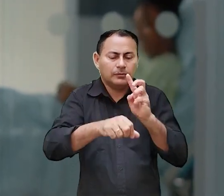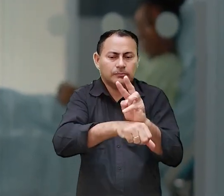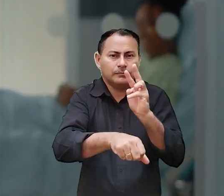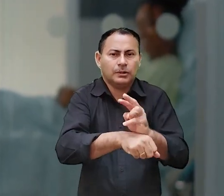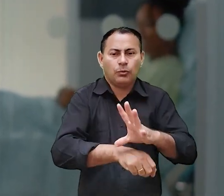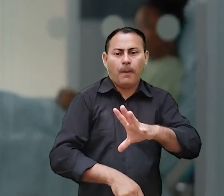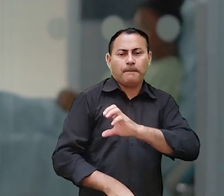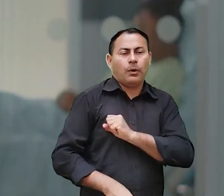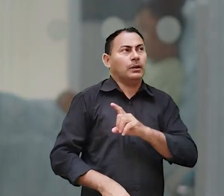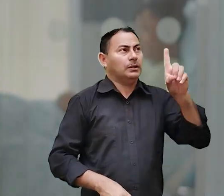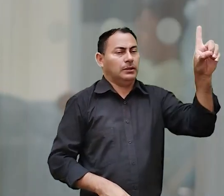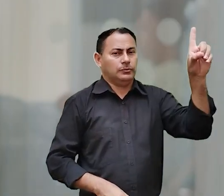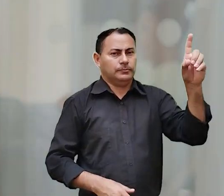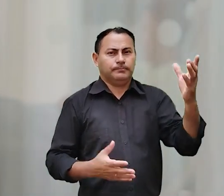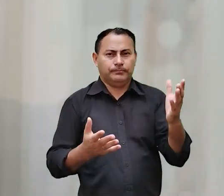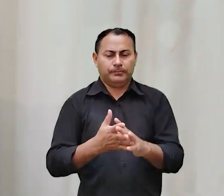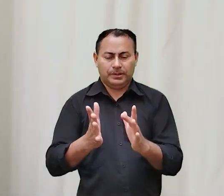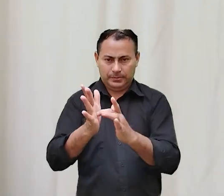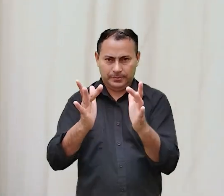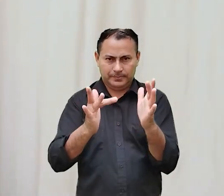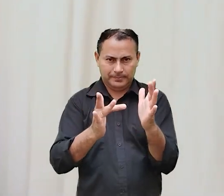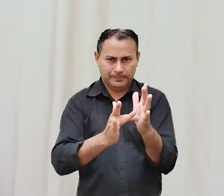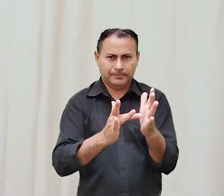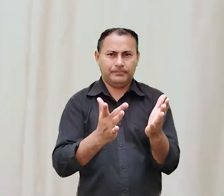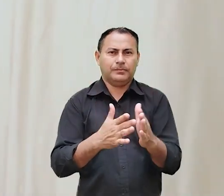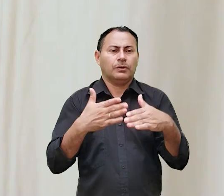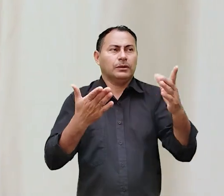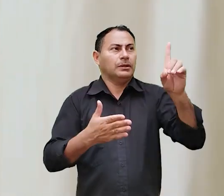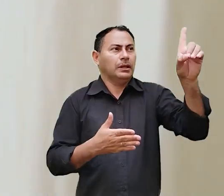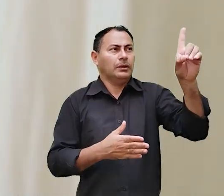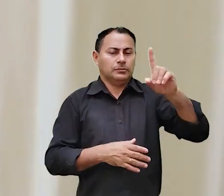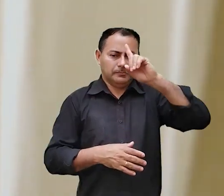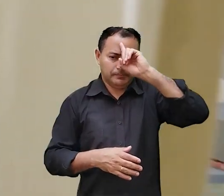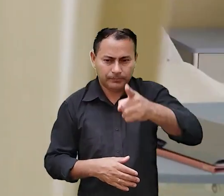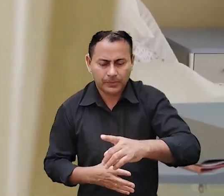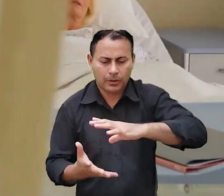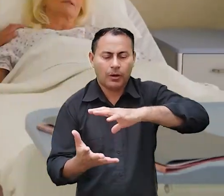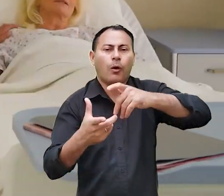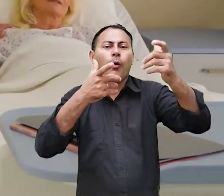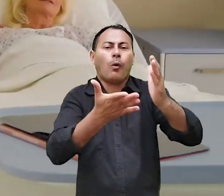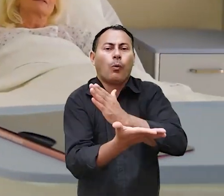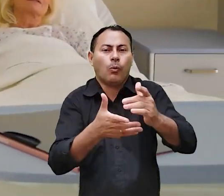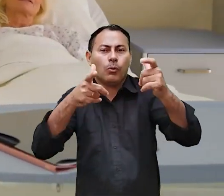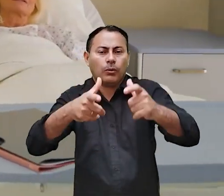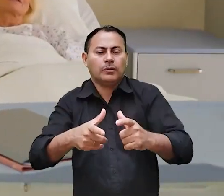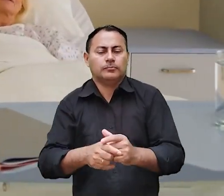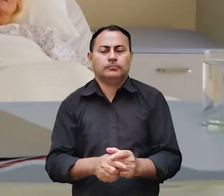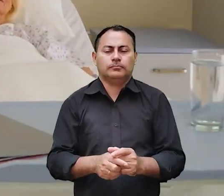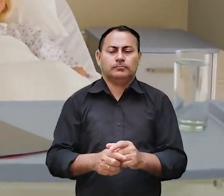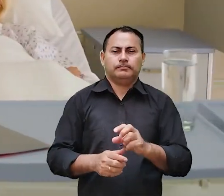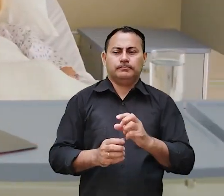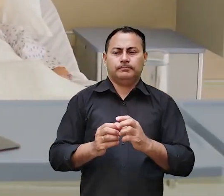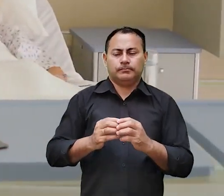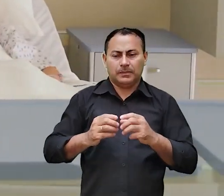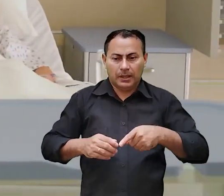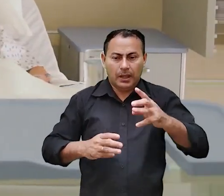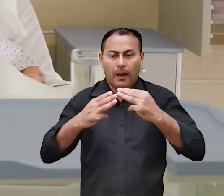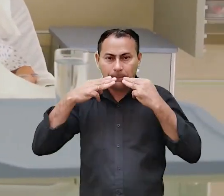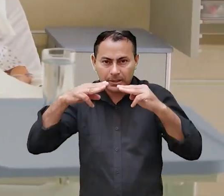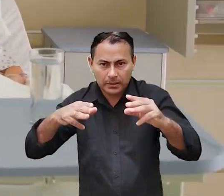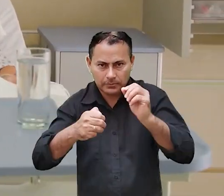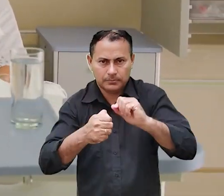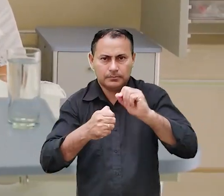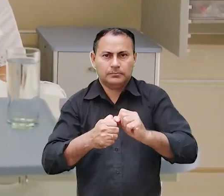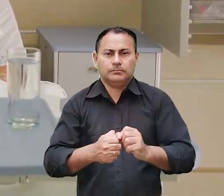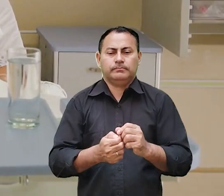estão cuidando deles no amor de Deus e de Jesus Cristo Quando Deus nos envia a algum lugar quando somos comissionados a